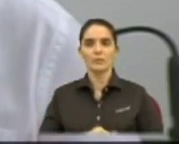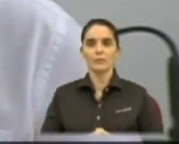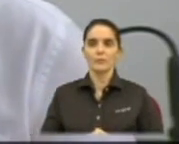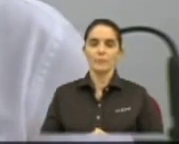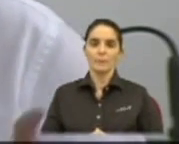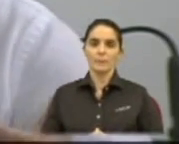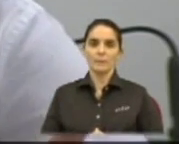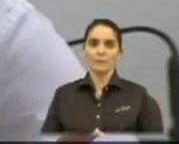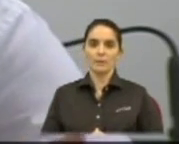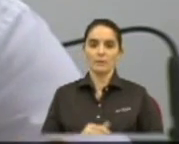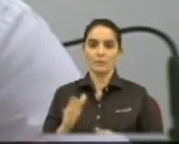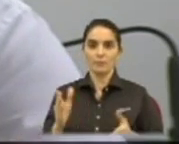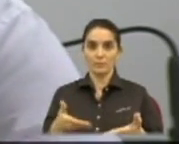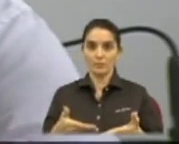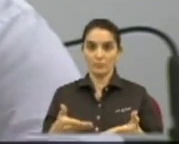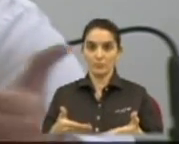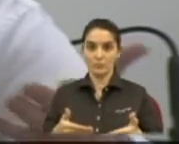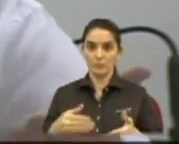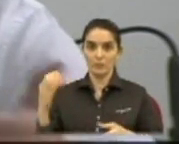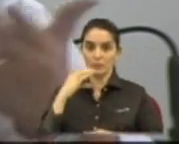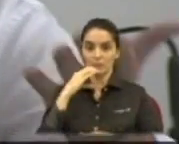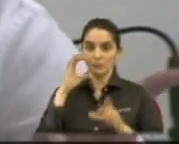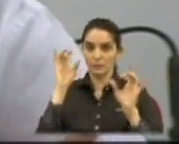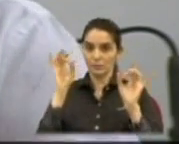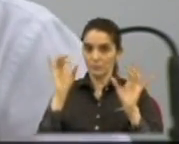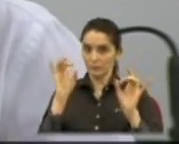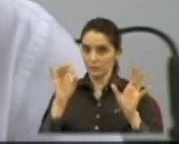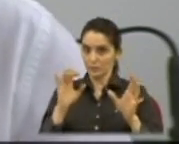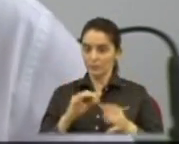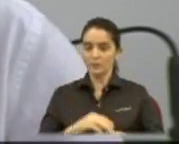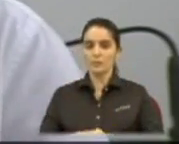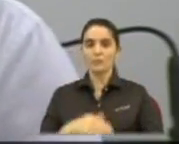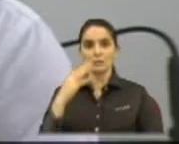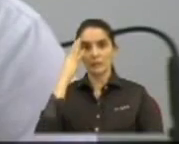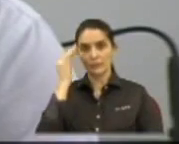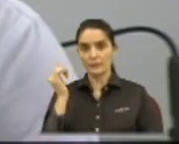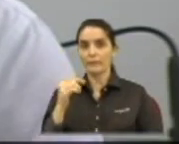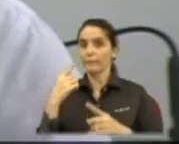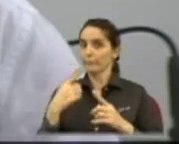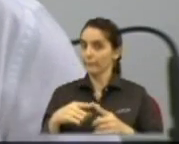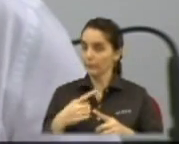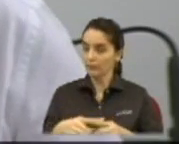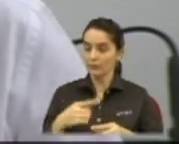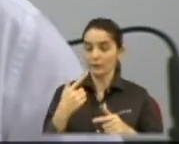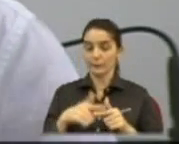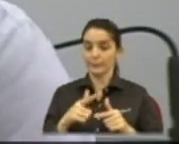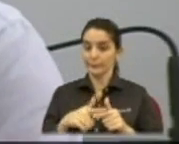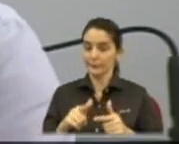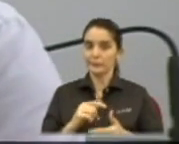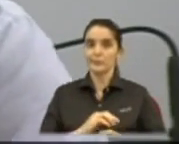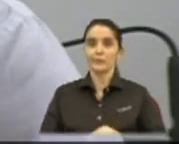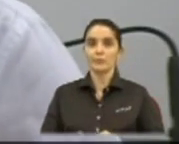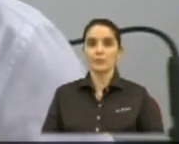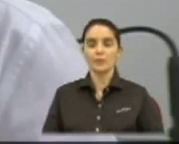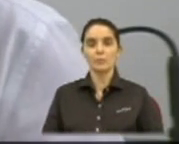agora, como entrou em urgência especial, e a gente sabe o porquê, que houve algum problema, mas importante